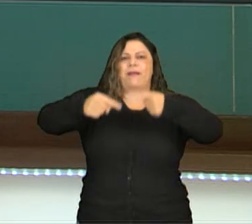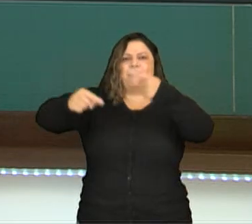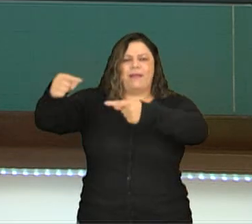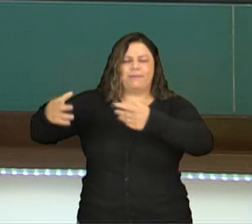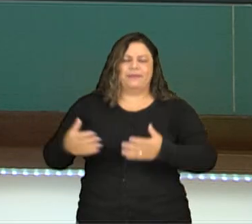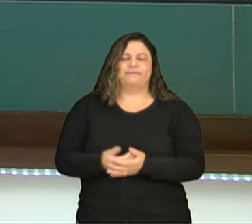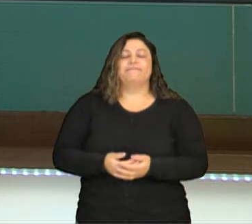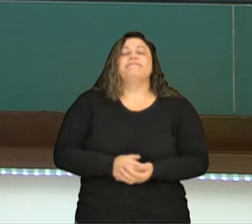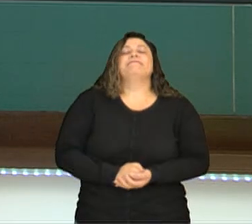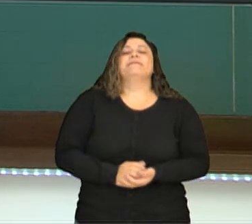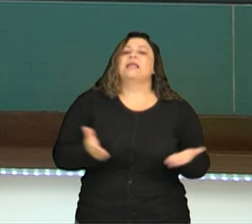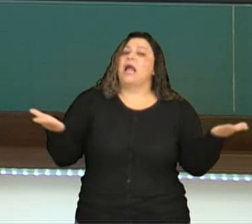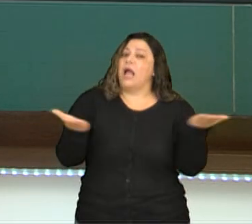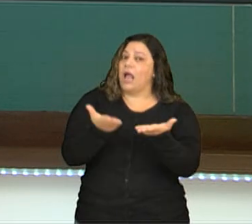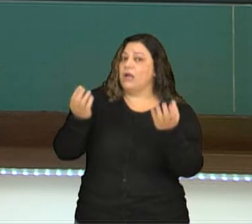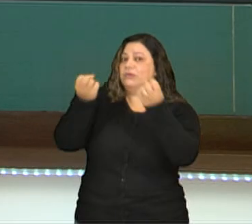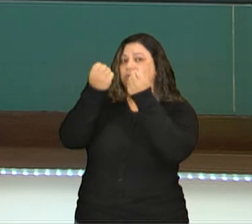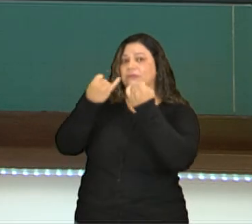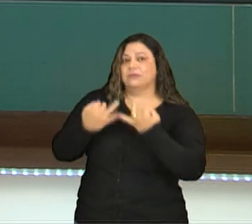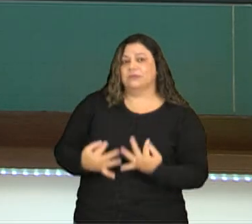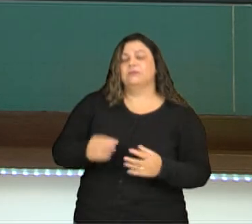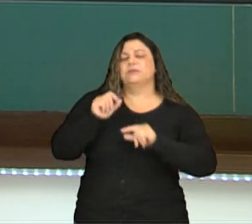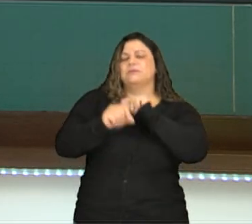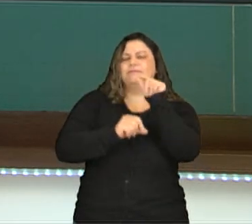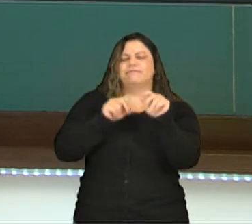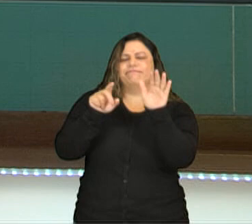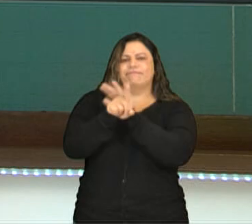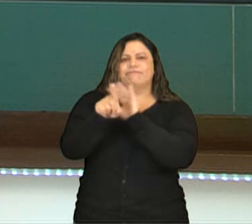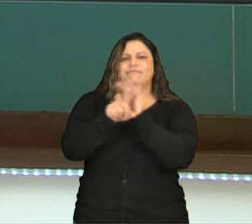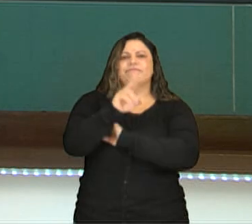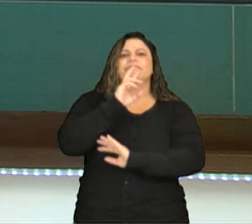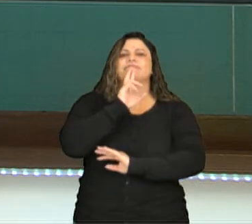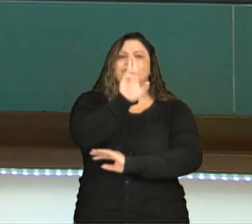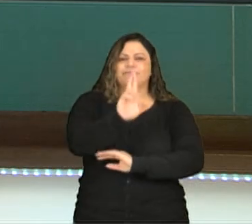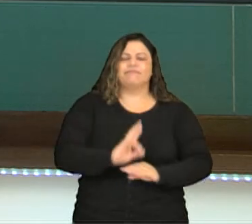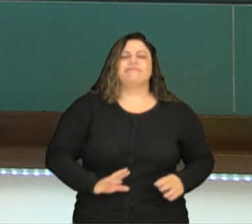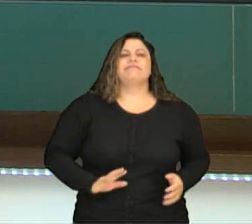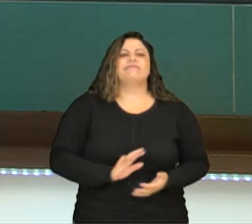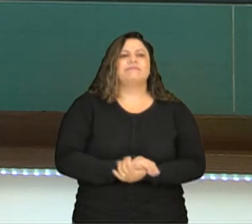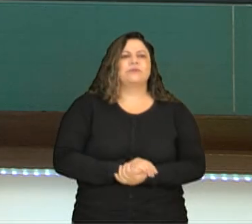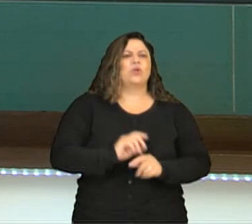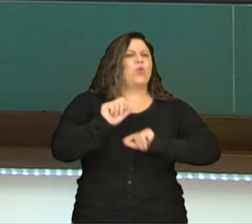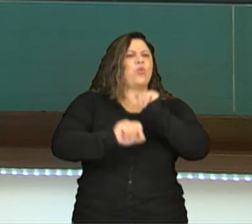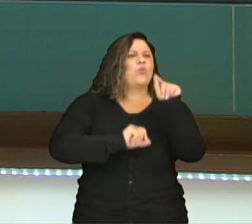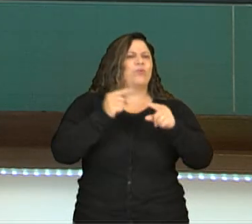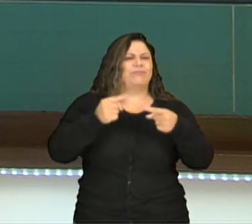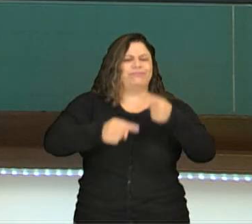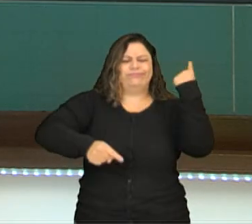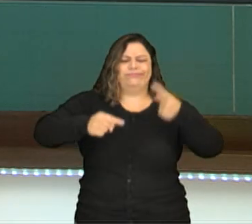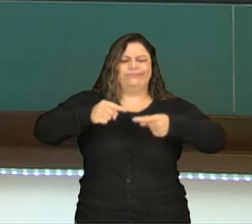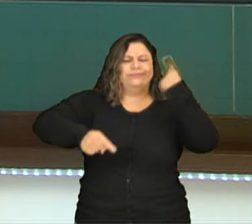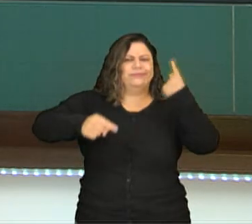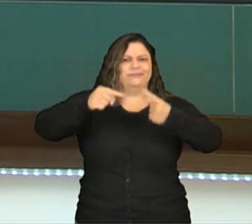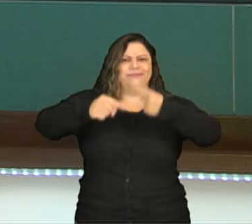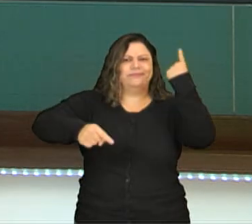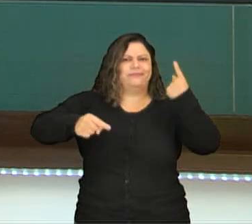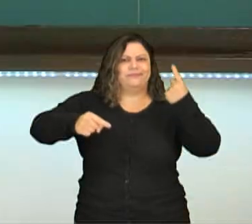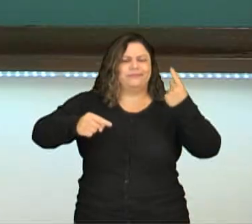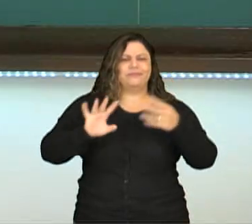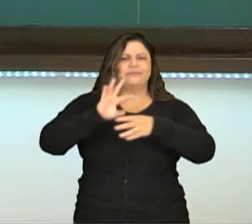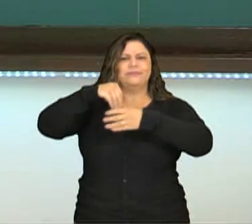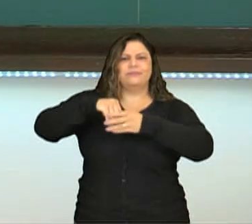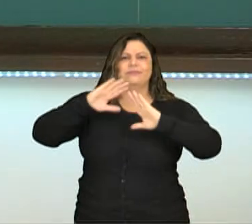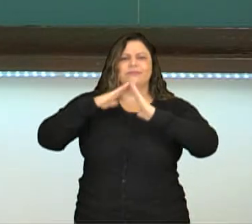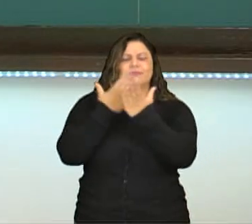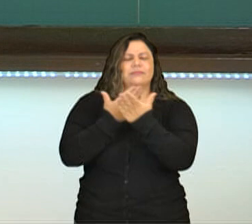nós já falamos um pouquinho sobre os universais, responda essa questão. O que foi a controvérsia dos universais na escolástica?